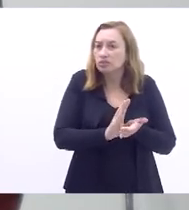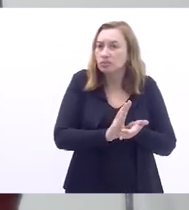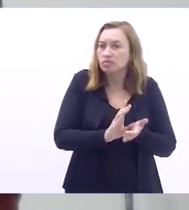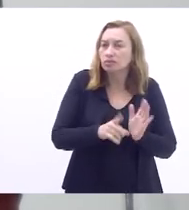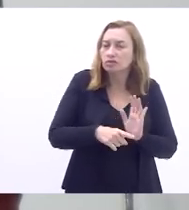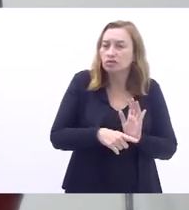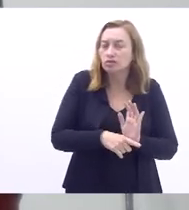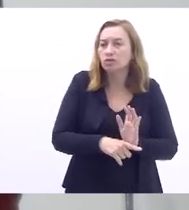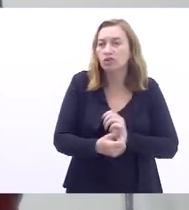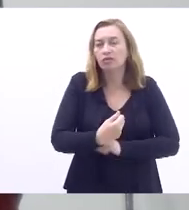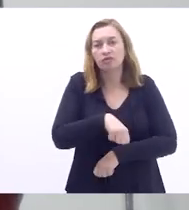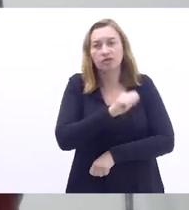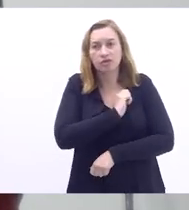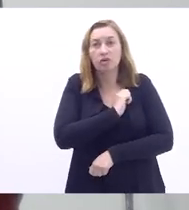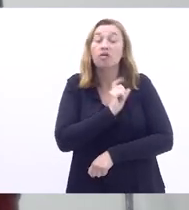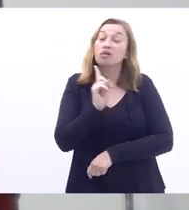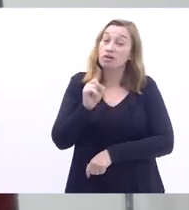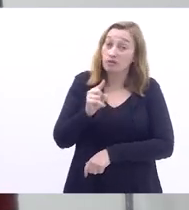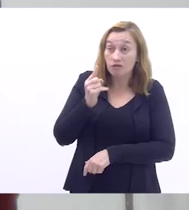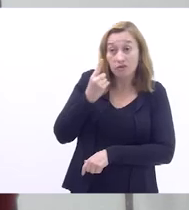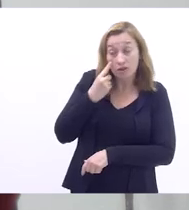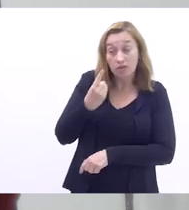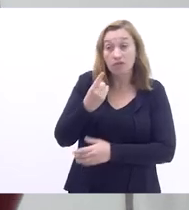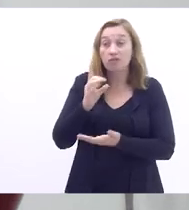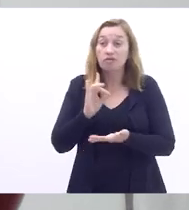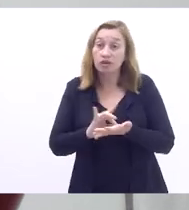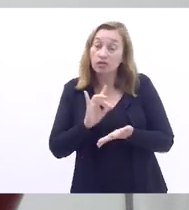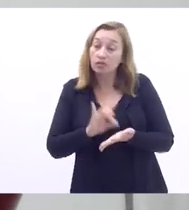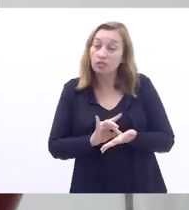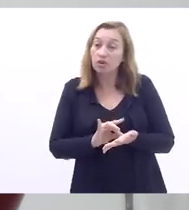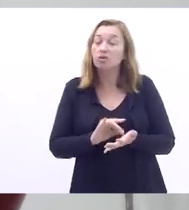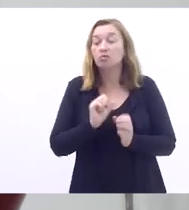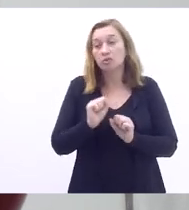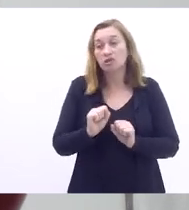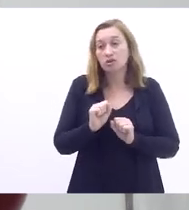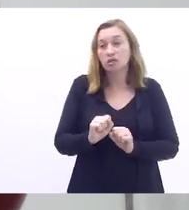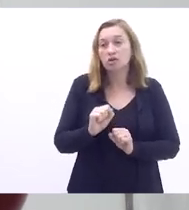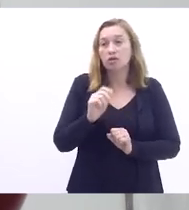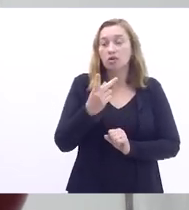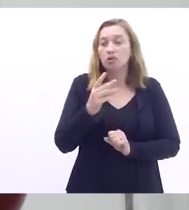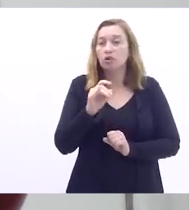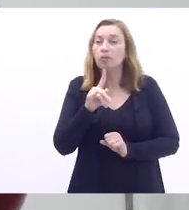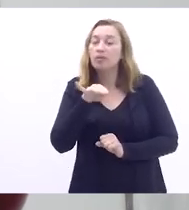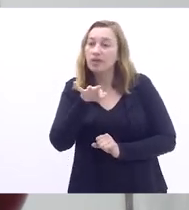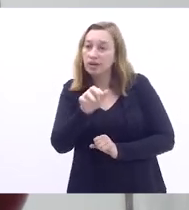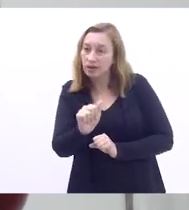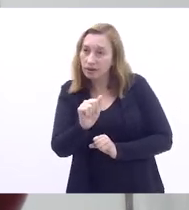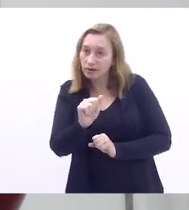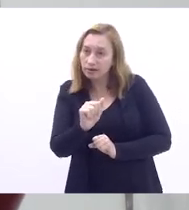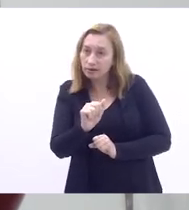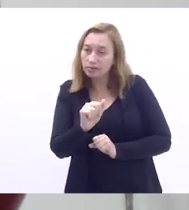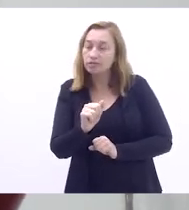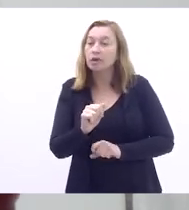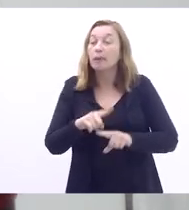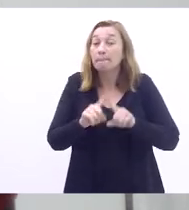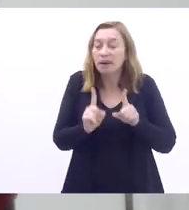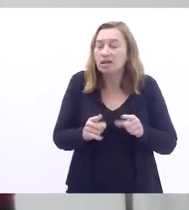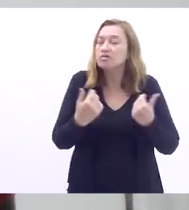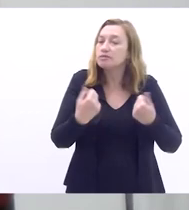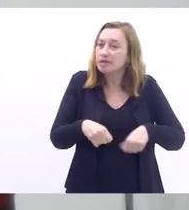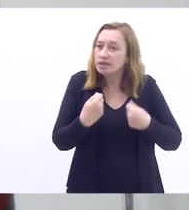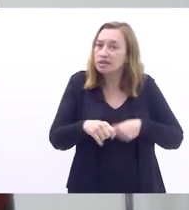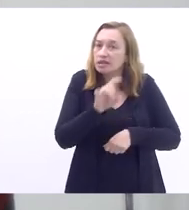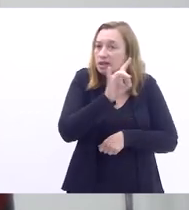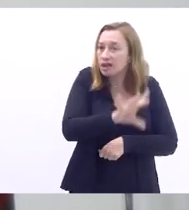fiscal E aí realmente pode ser até uma Utopia em função da polarização que existe mas a gente